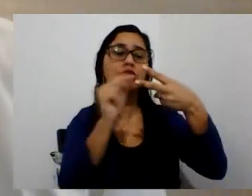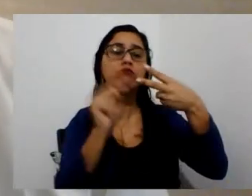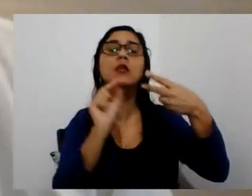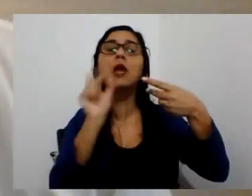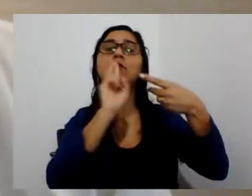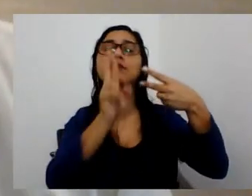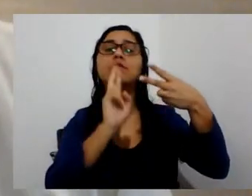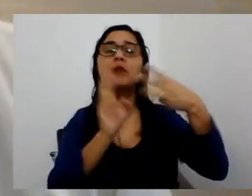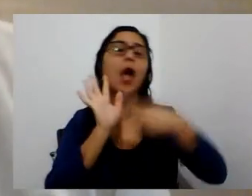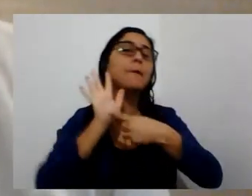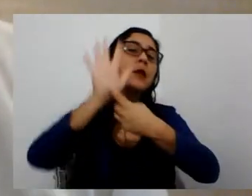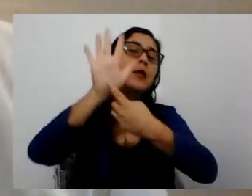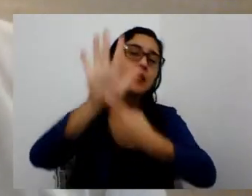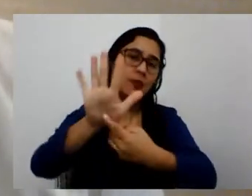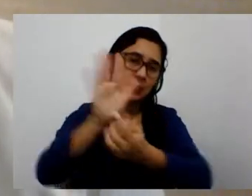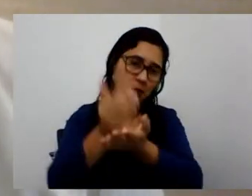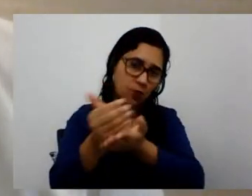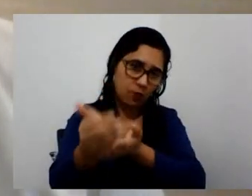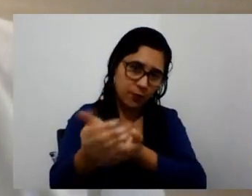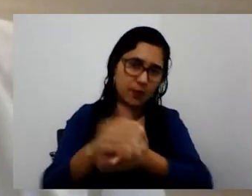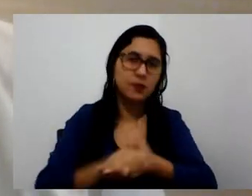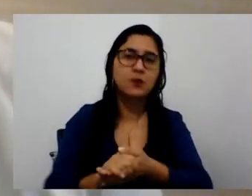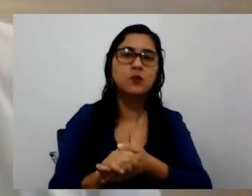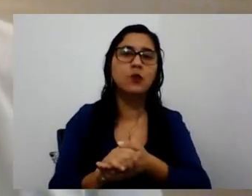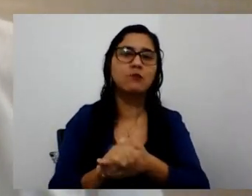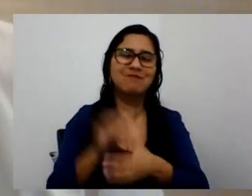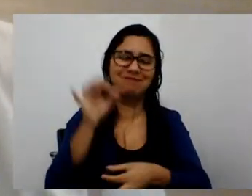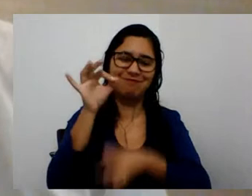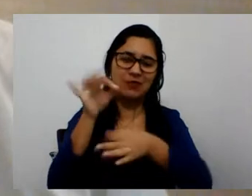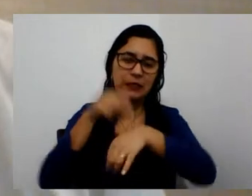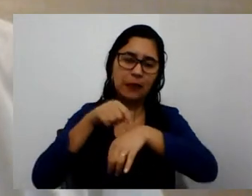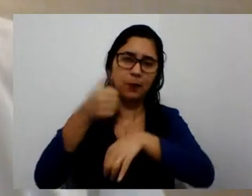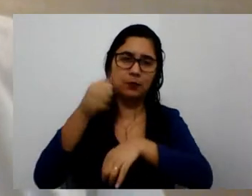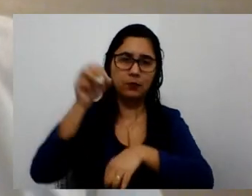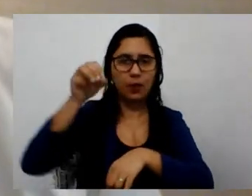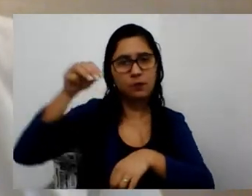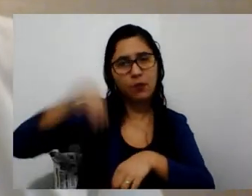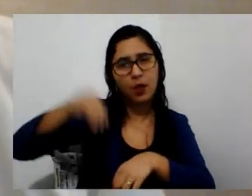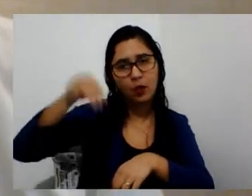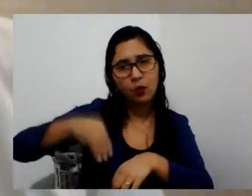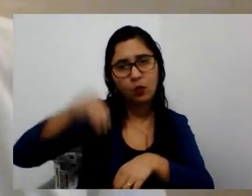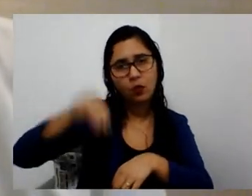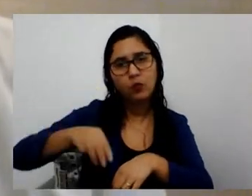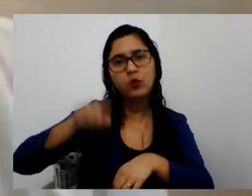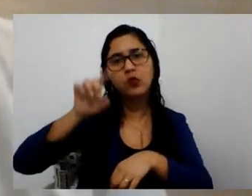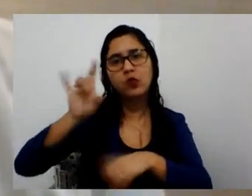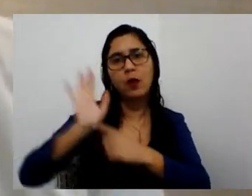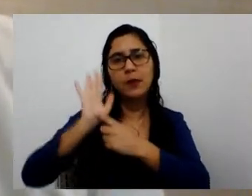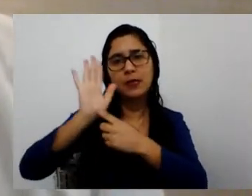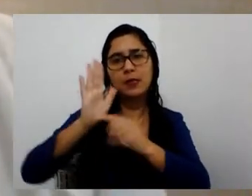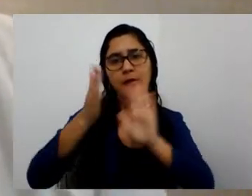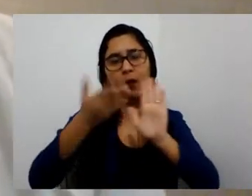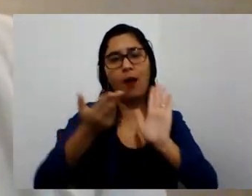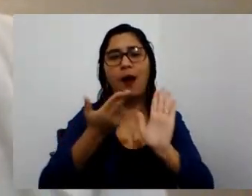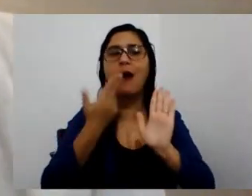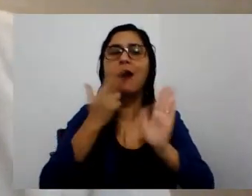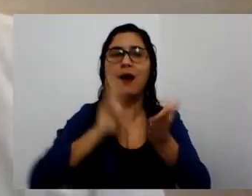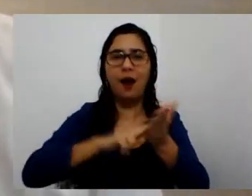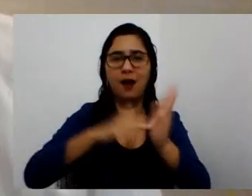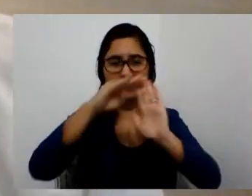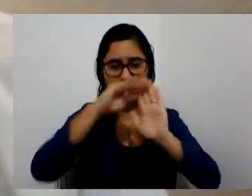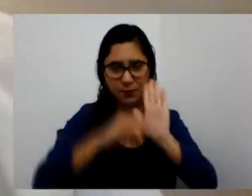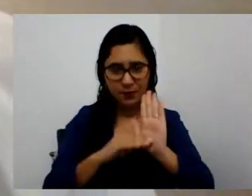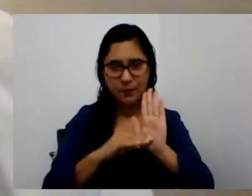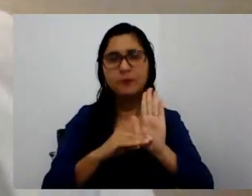sua apresentação inicial em 10 minutos, né? A apresentação de sua carta programa e assim por diante, né?